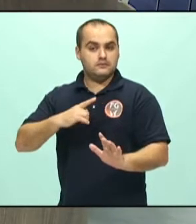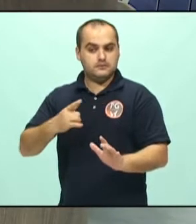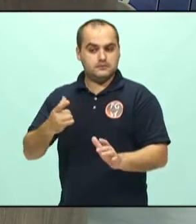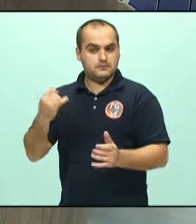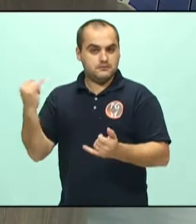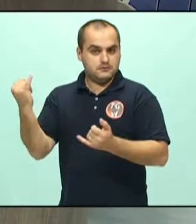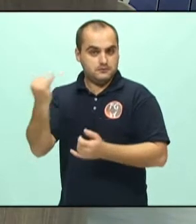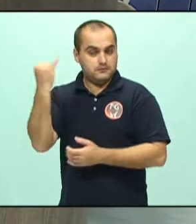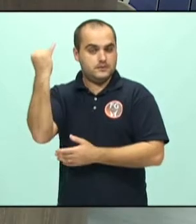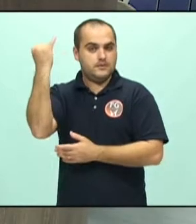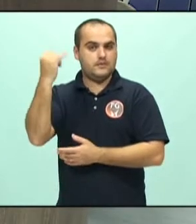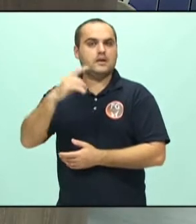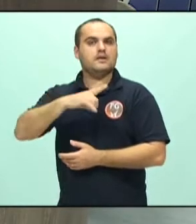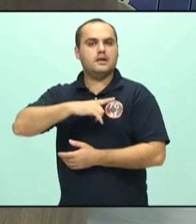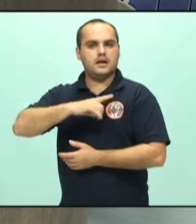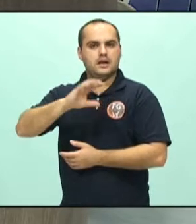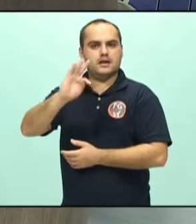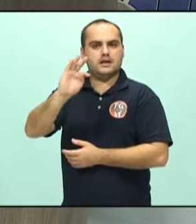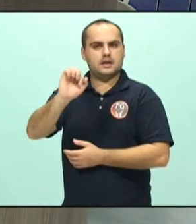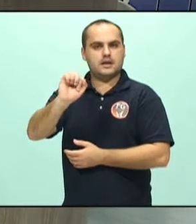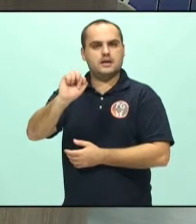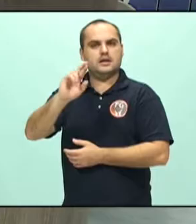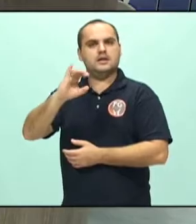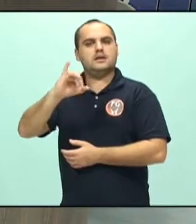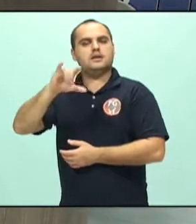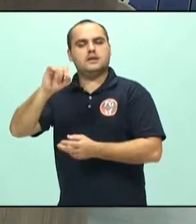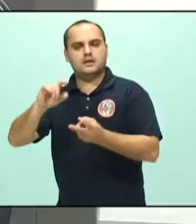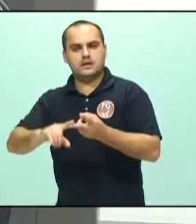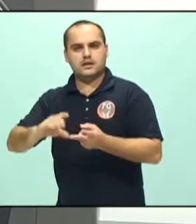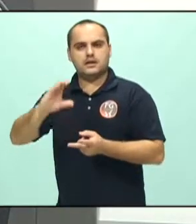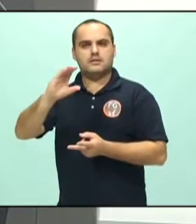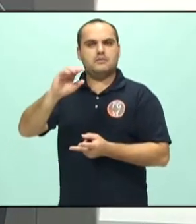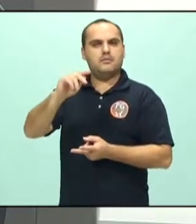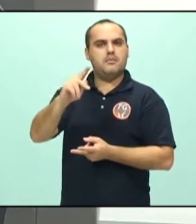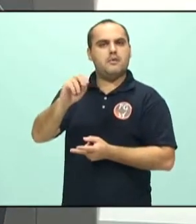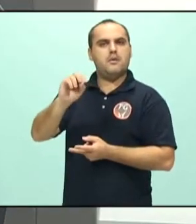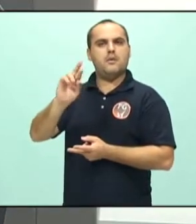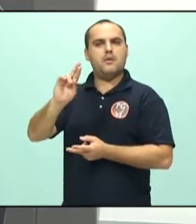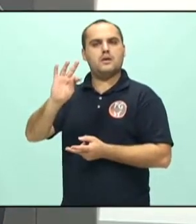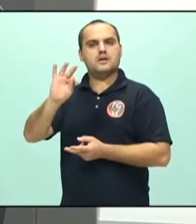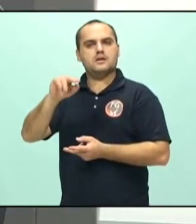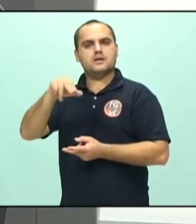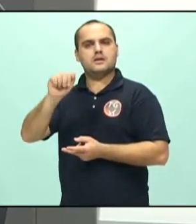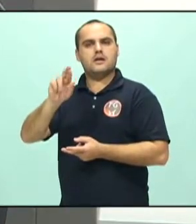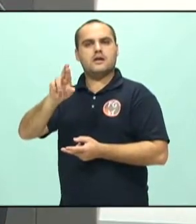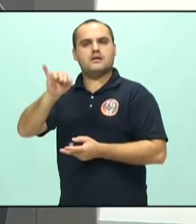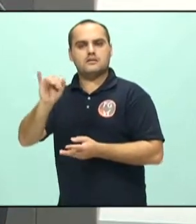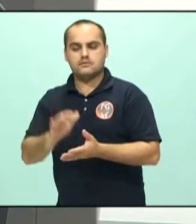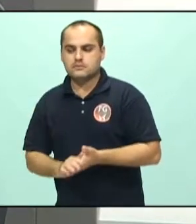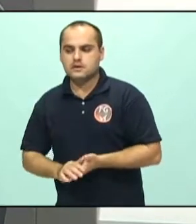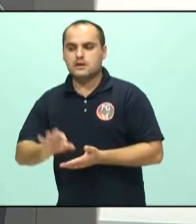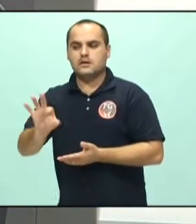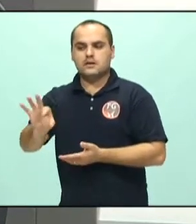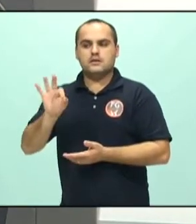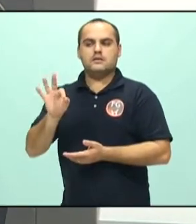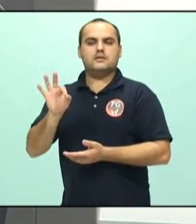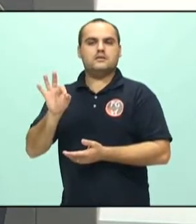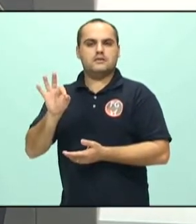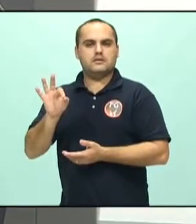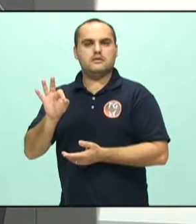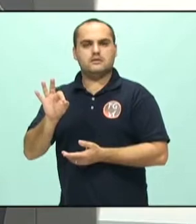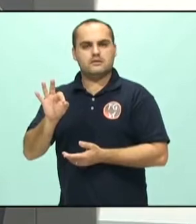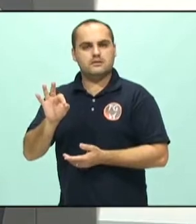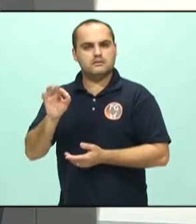Di Cavalcante, a Anita Malfatti, o Cândido Portinari, e eles escolheram 5 grandes poesias que mais tocaram, que mais